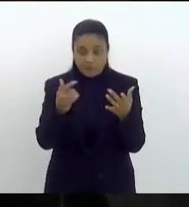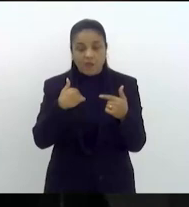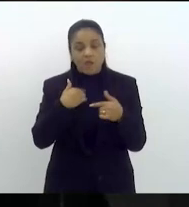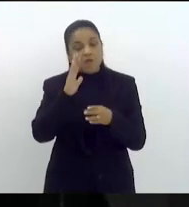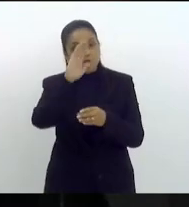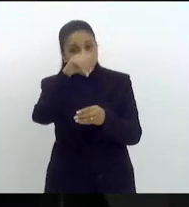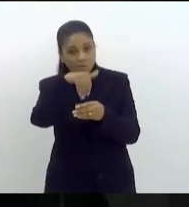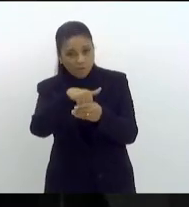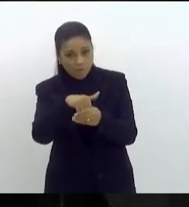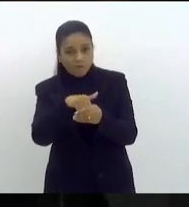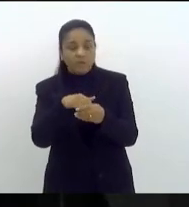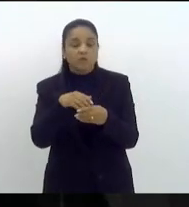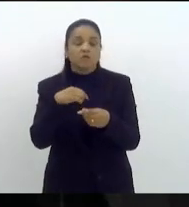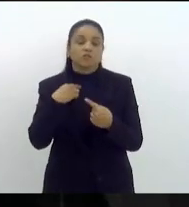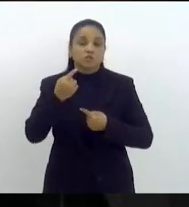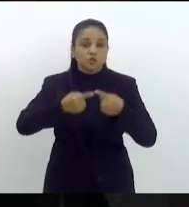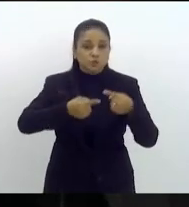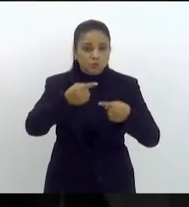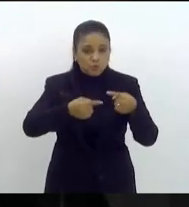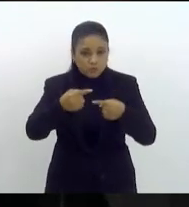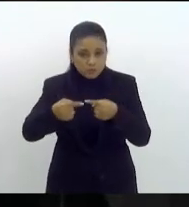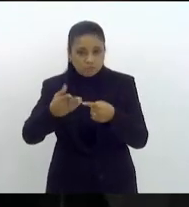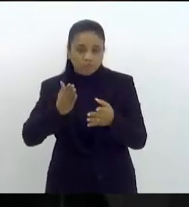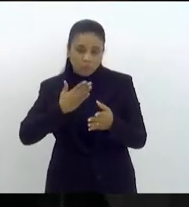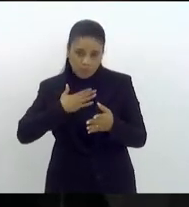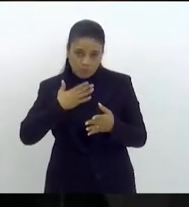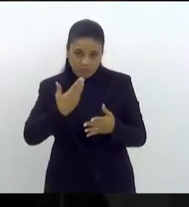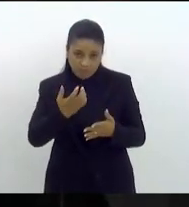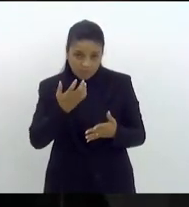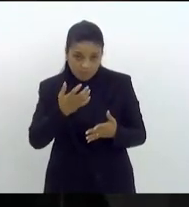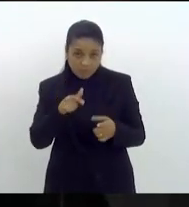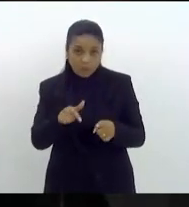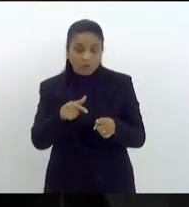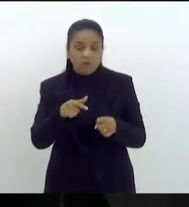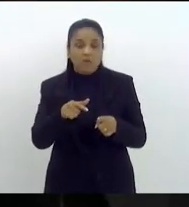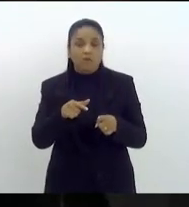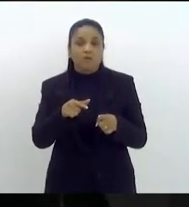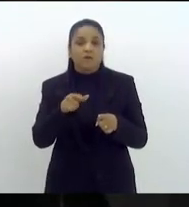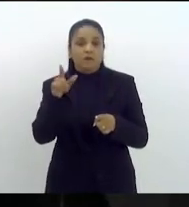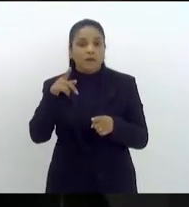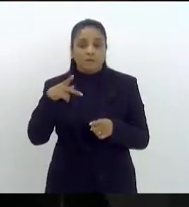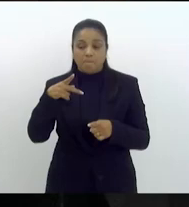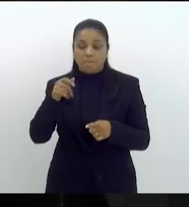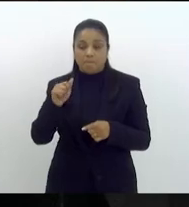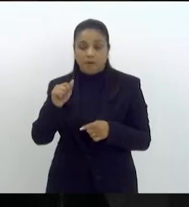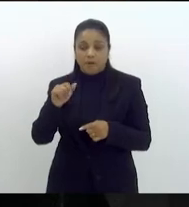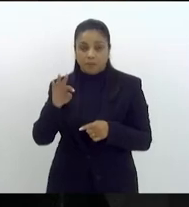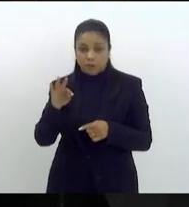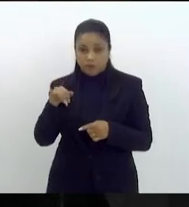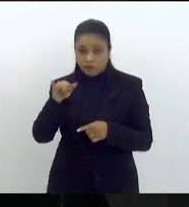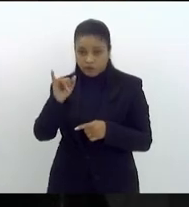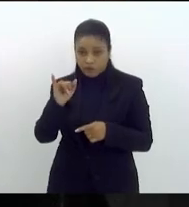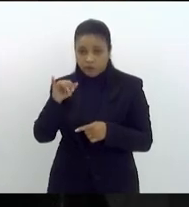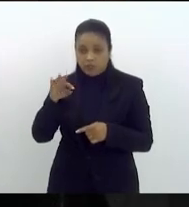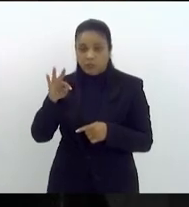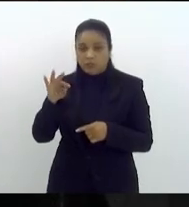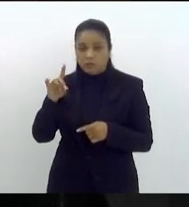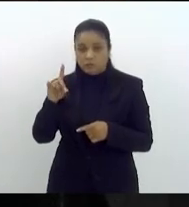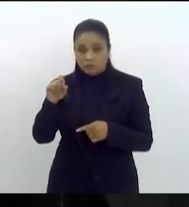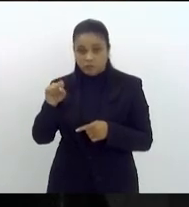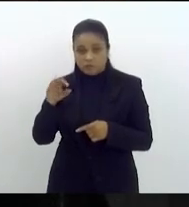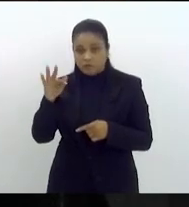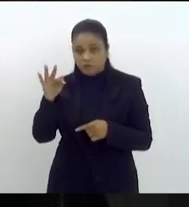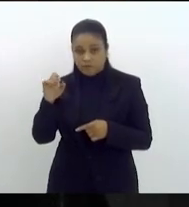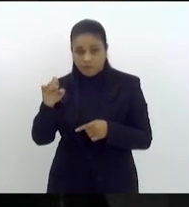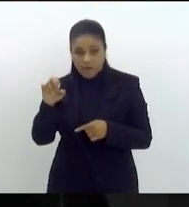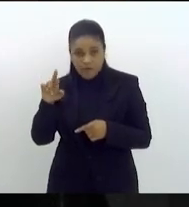faria a discussão porque o que se faz nessa Fazenda da pouca vergonha empatia do Alferes por exemplo é chamanismo é